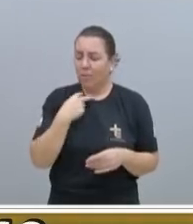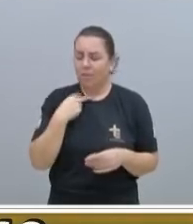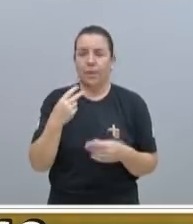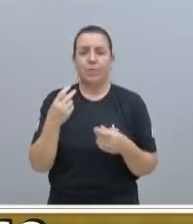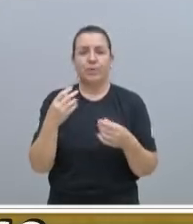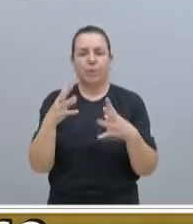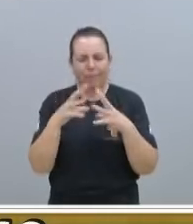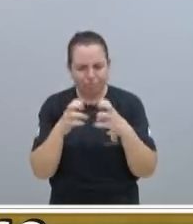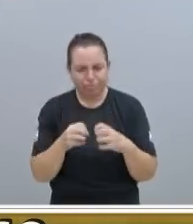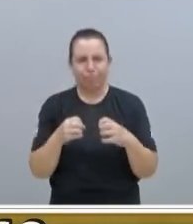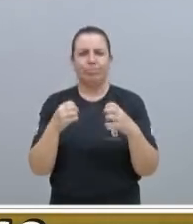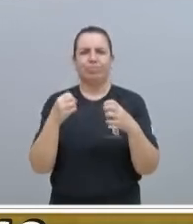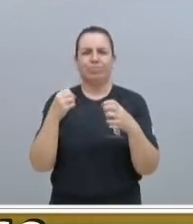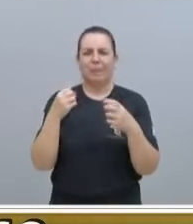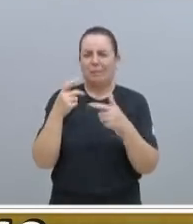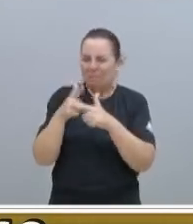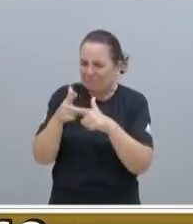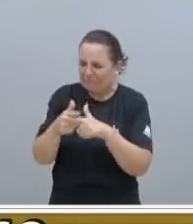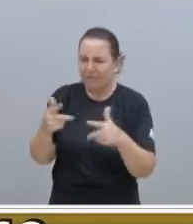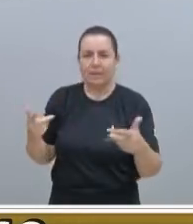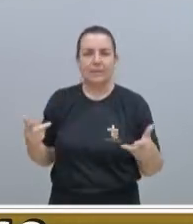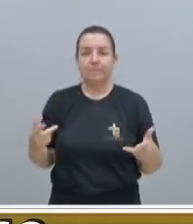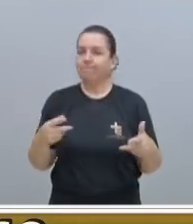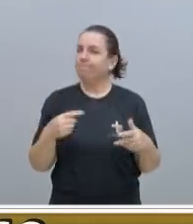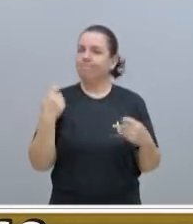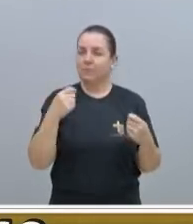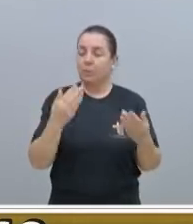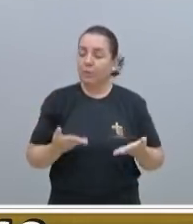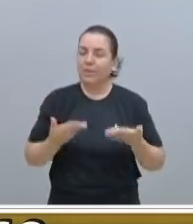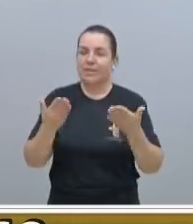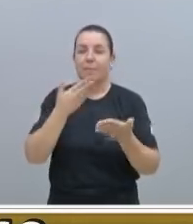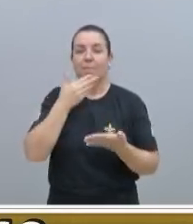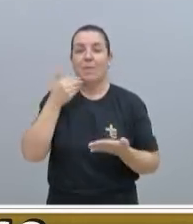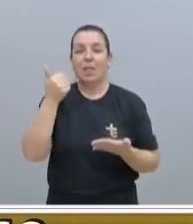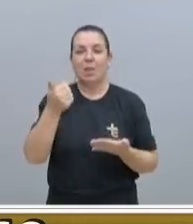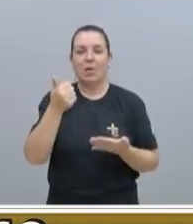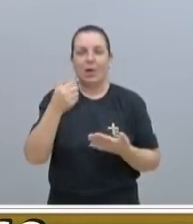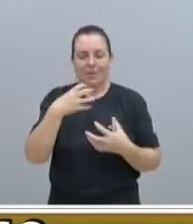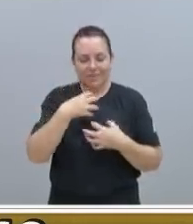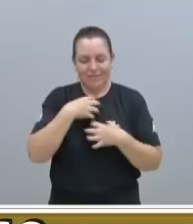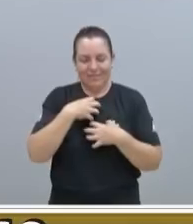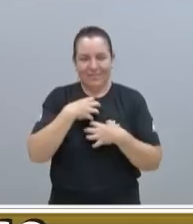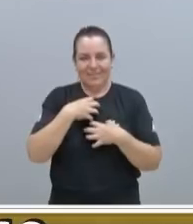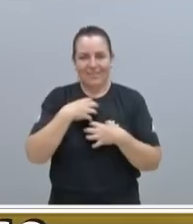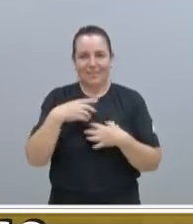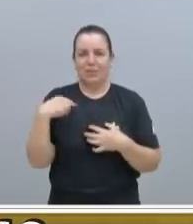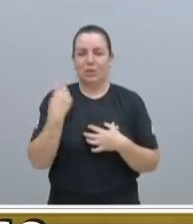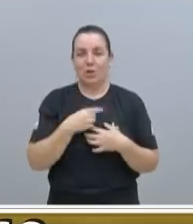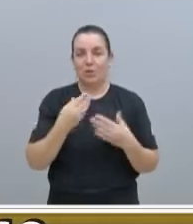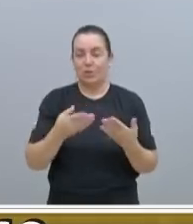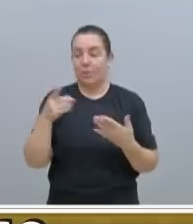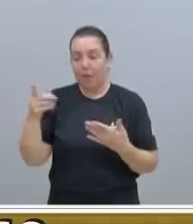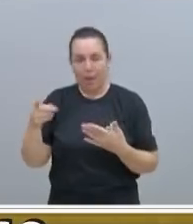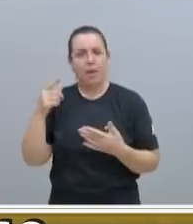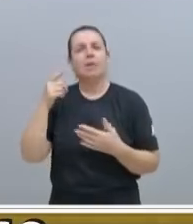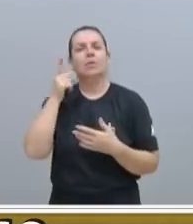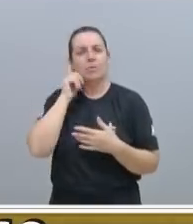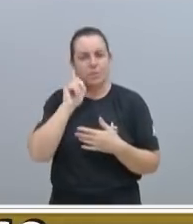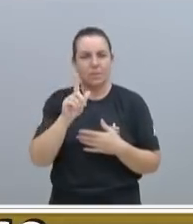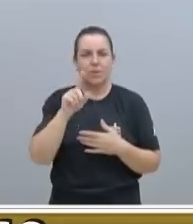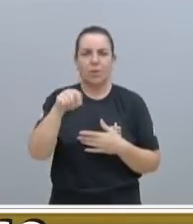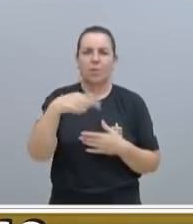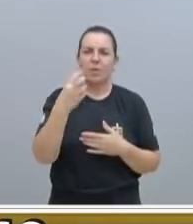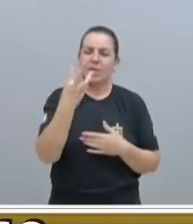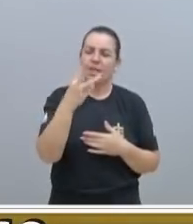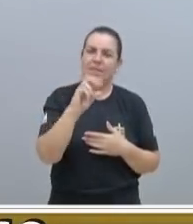nós devemos oferecer a melhor parte nossa santa mônica conseguiu depois de 30 anos e